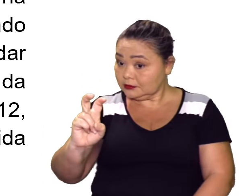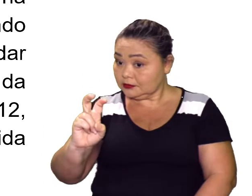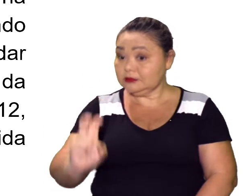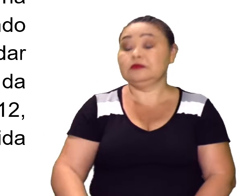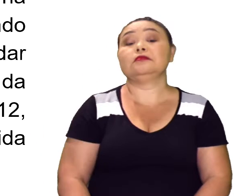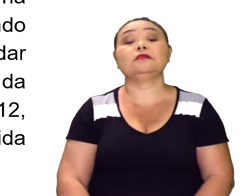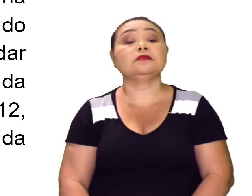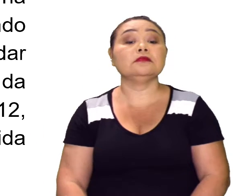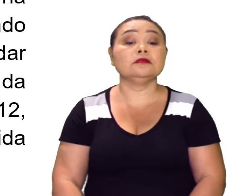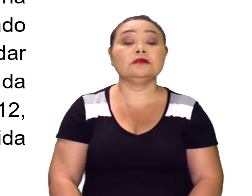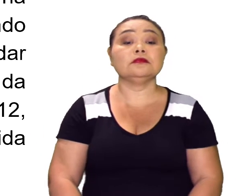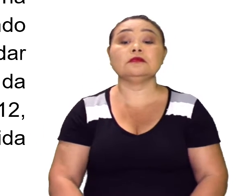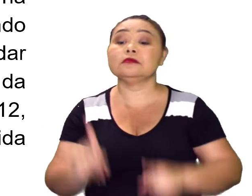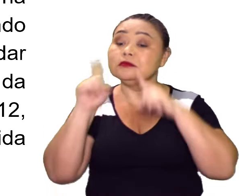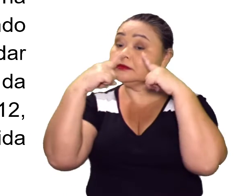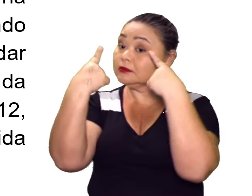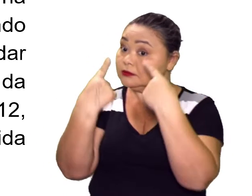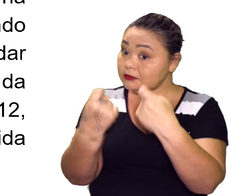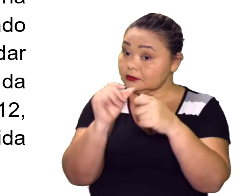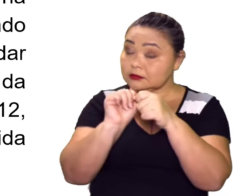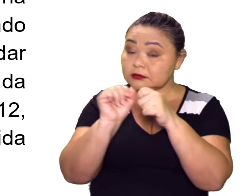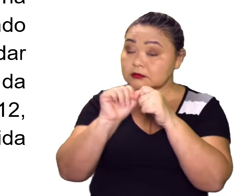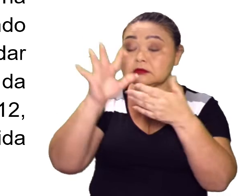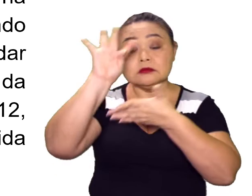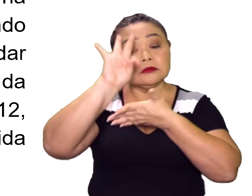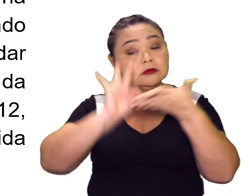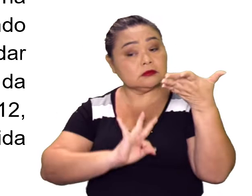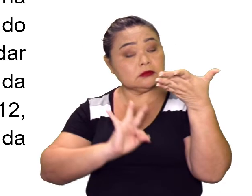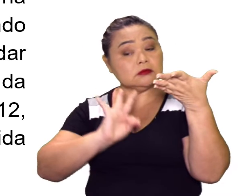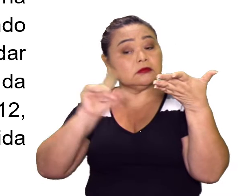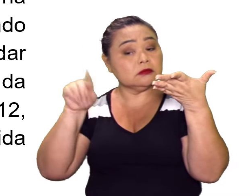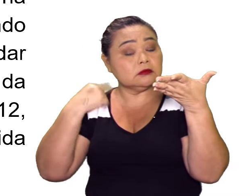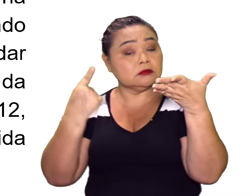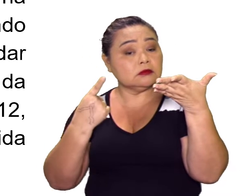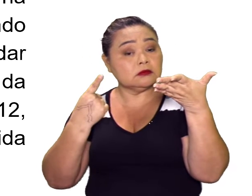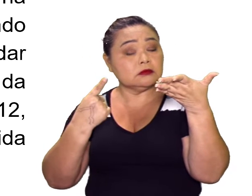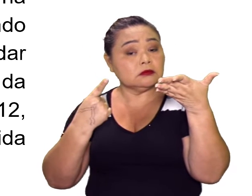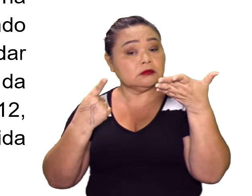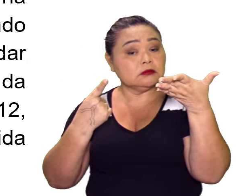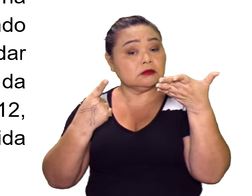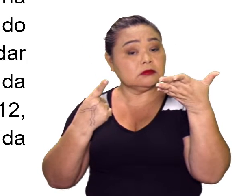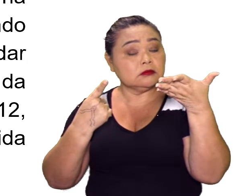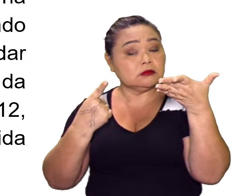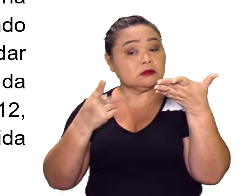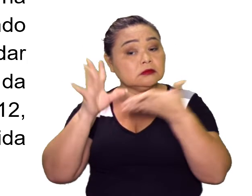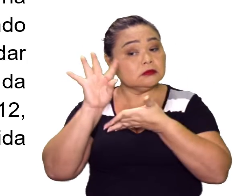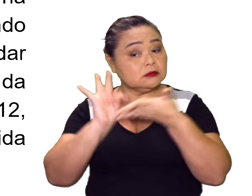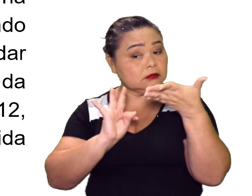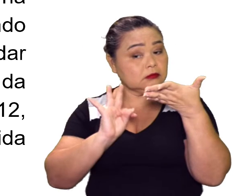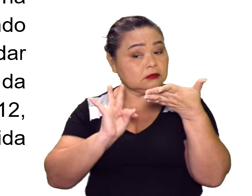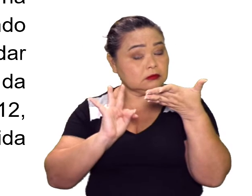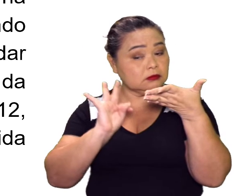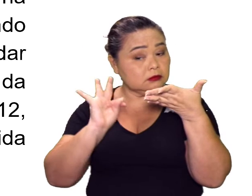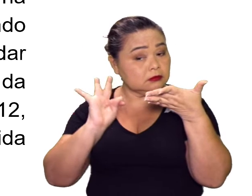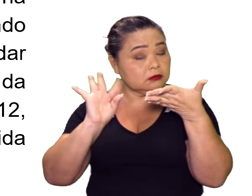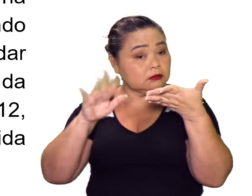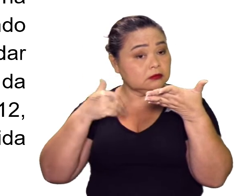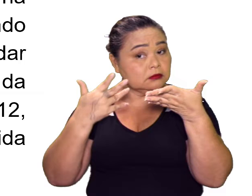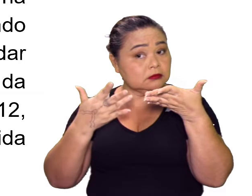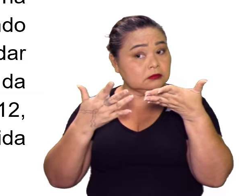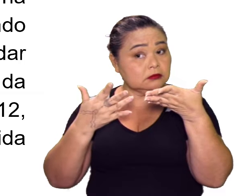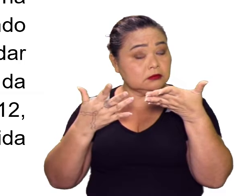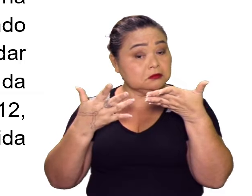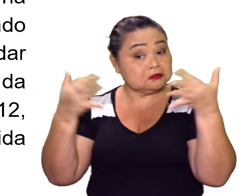1945. Interessante, né? O texto fez uma abordagem de um texto assim